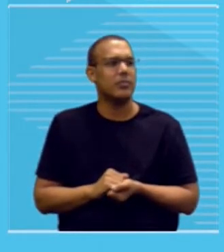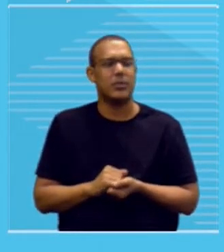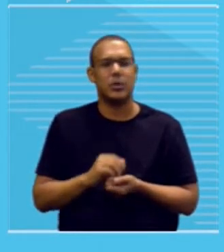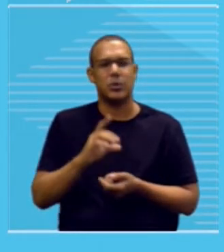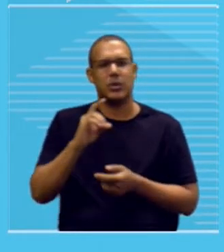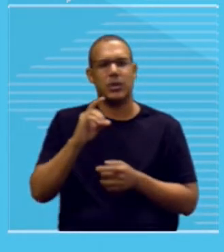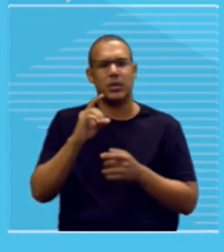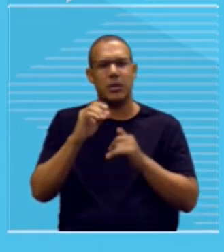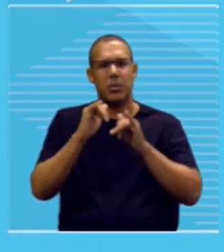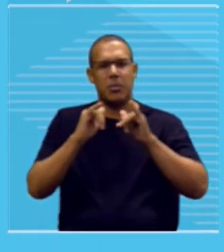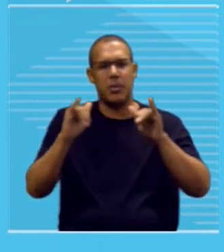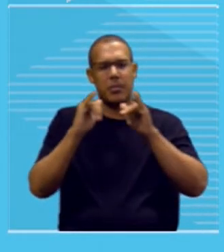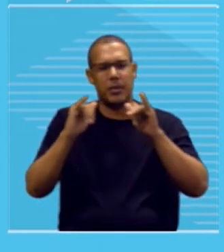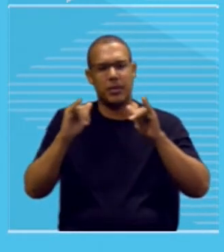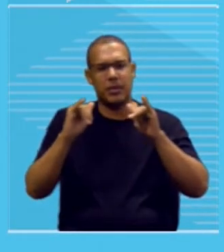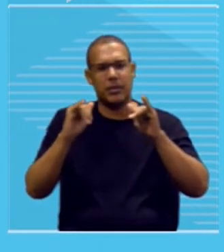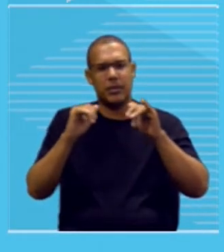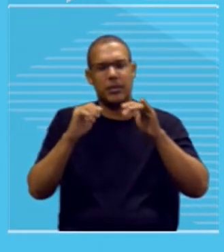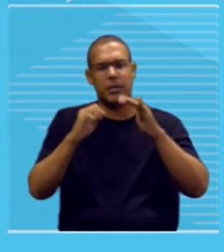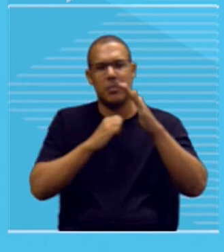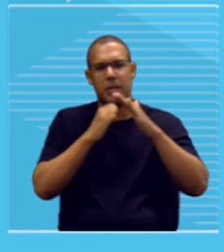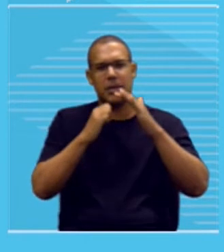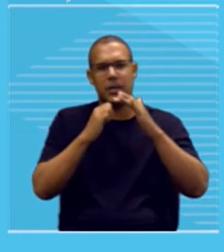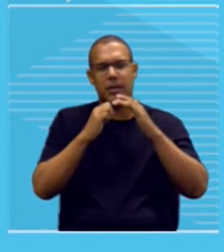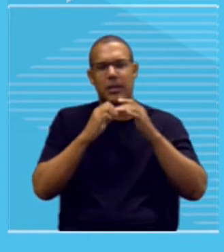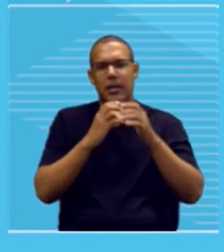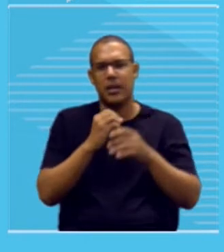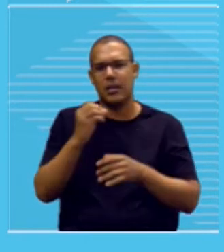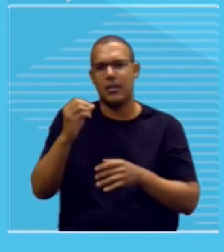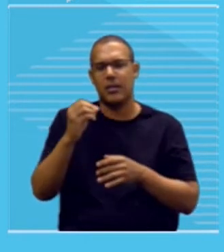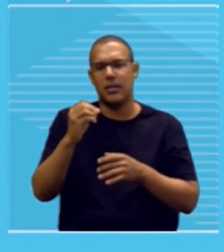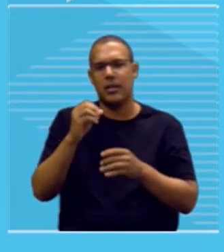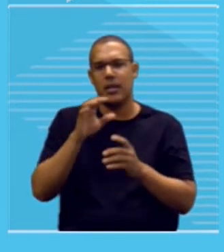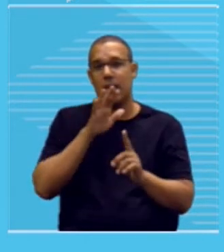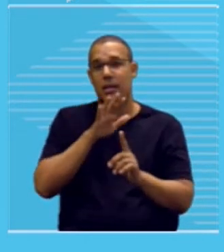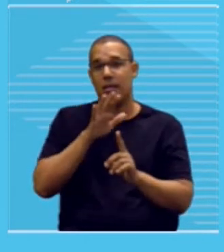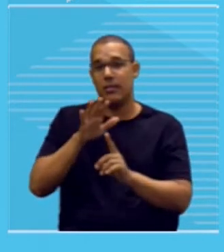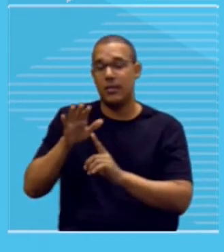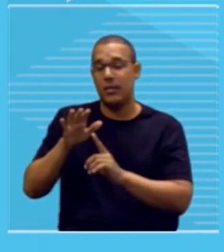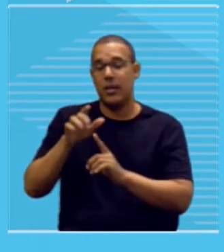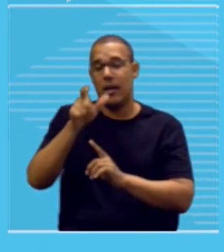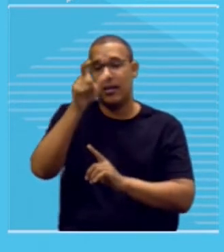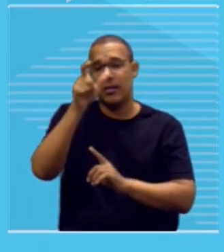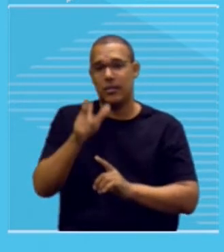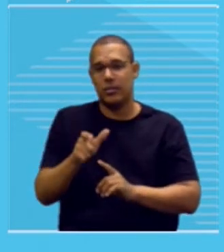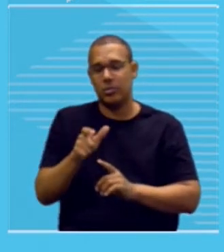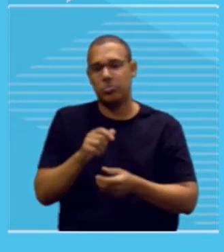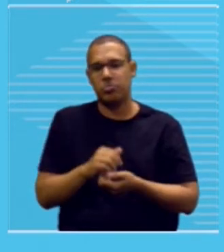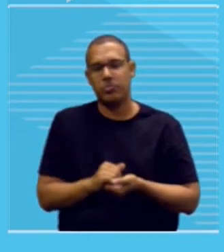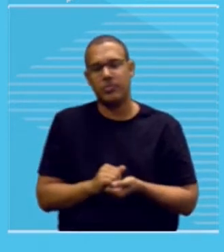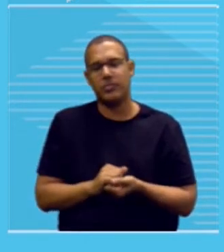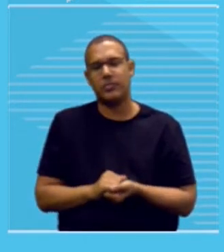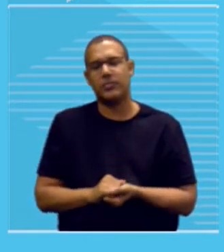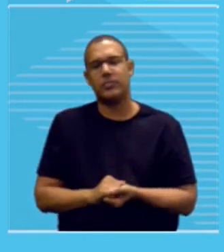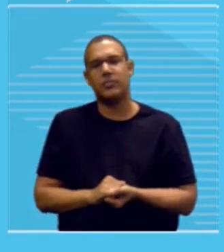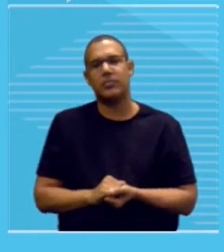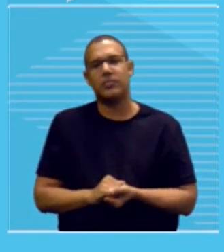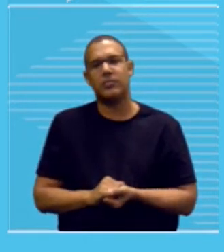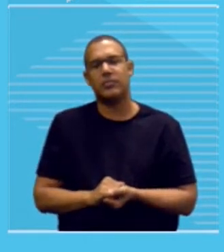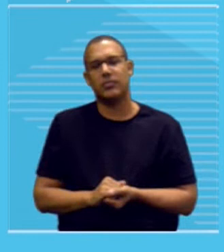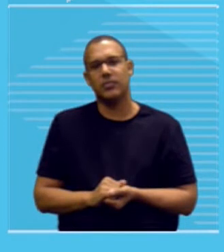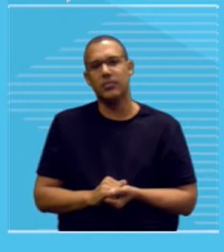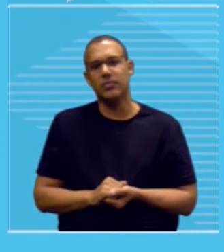propaganda de uma agência de viagens e tenta persuadir o consumidor pelas comodidades de sua